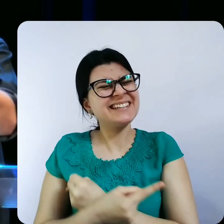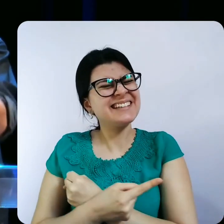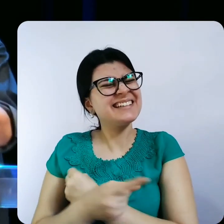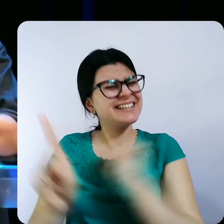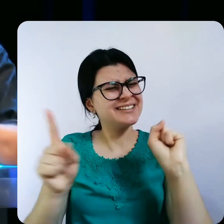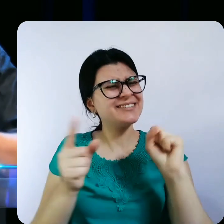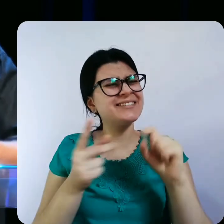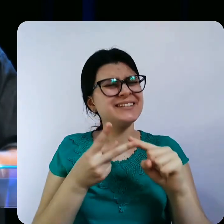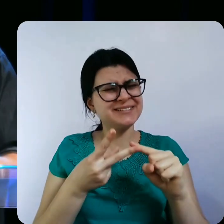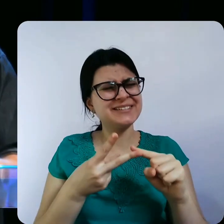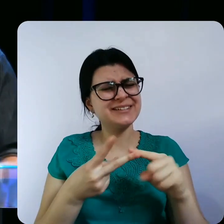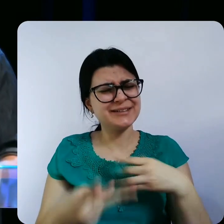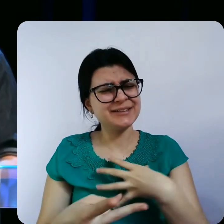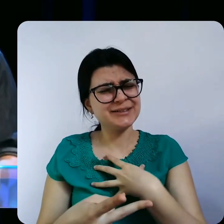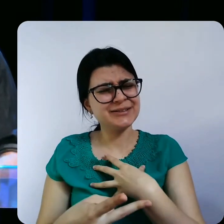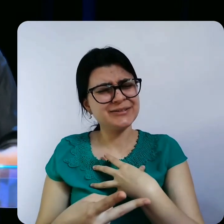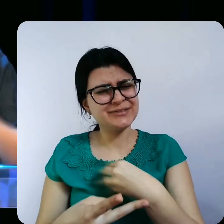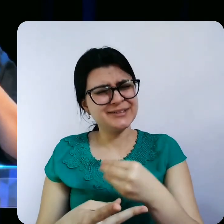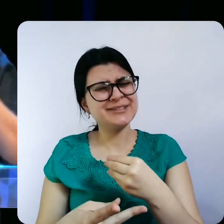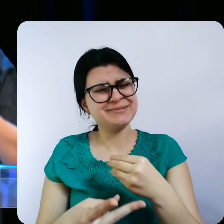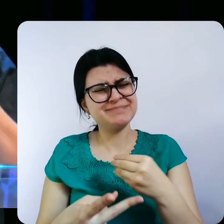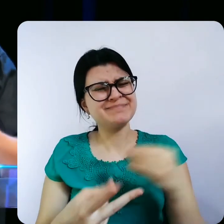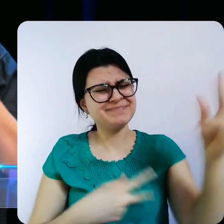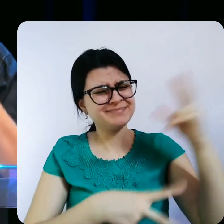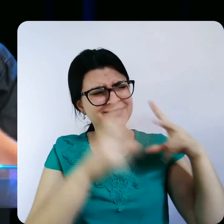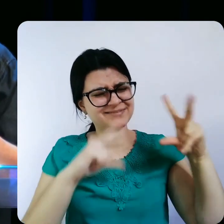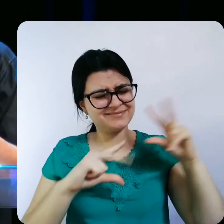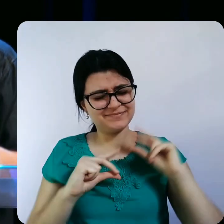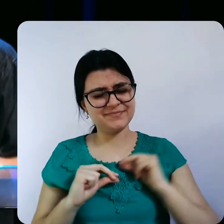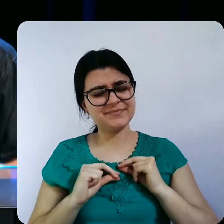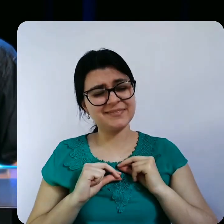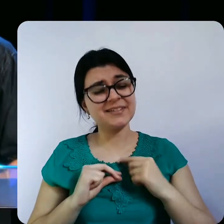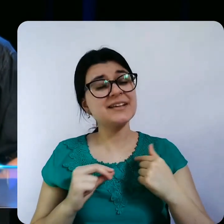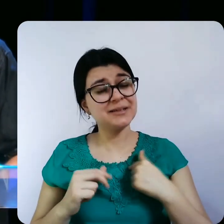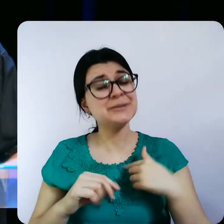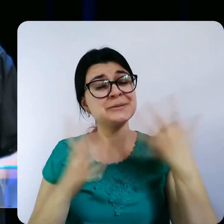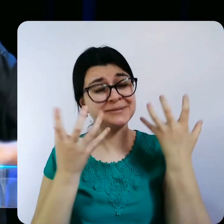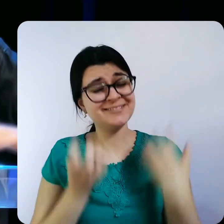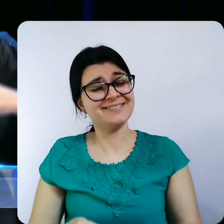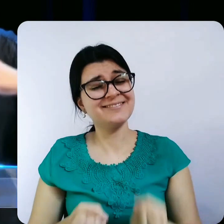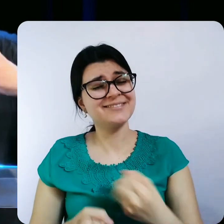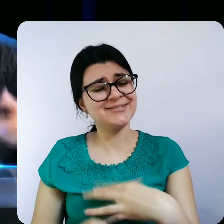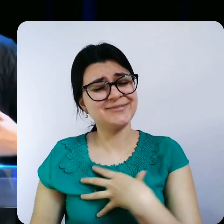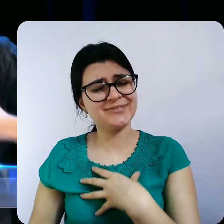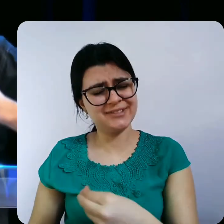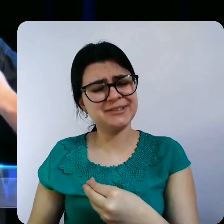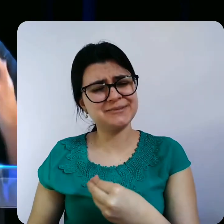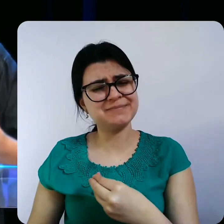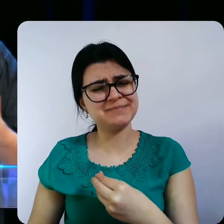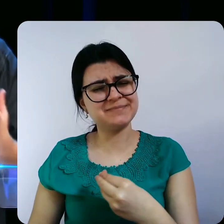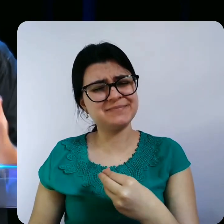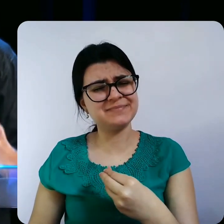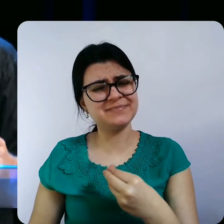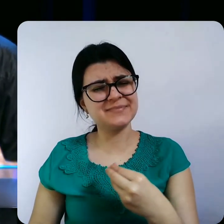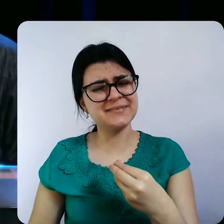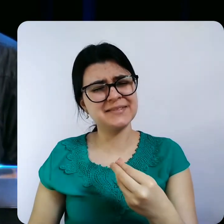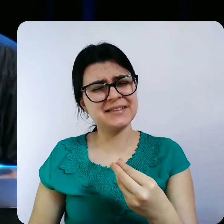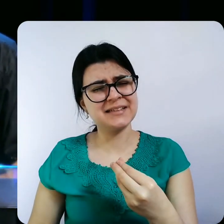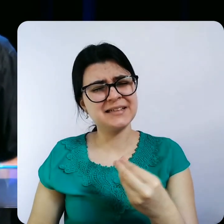presente de ser filho. Eu quero ser seu filho. Por isso eu me arrependo dos